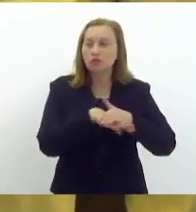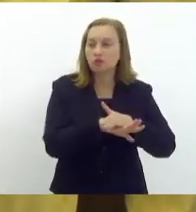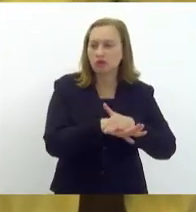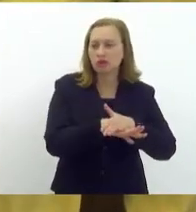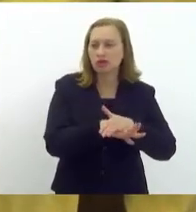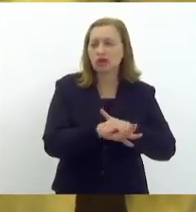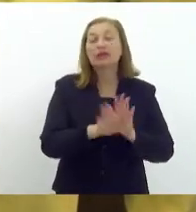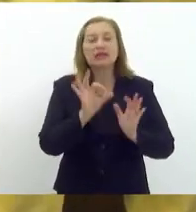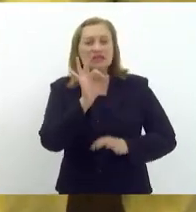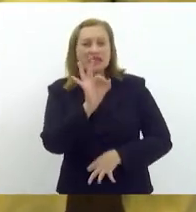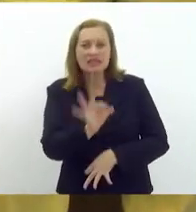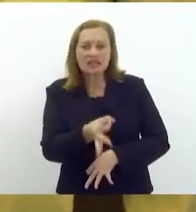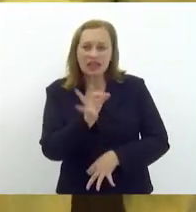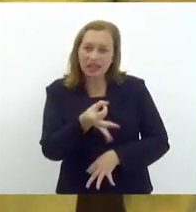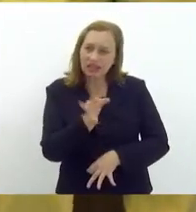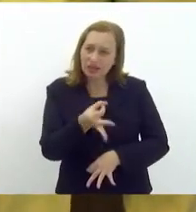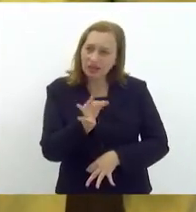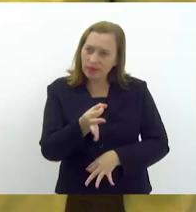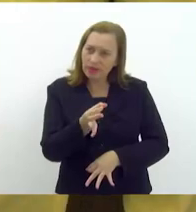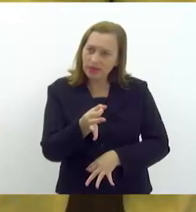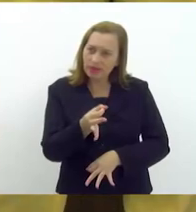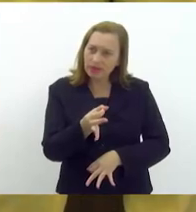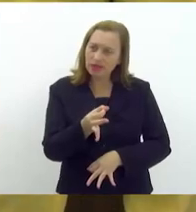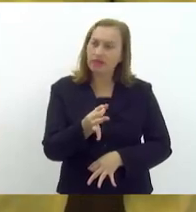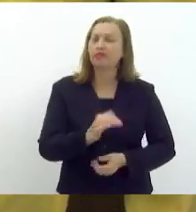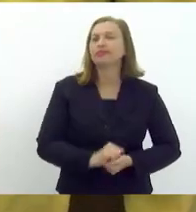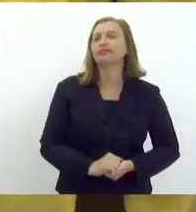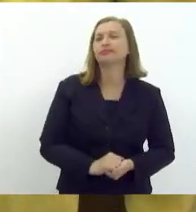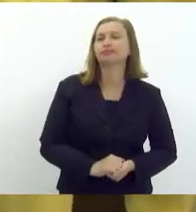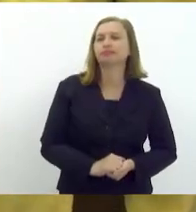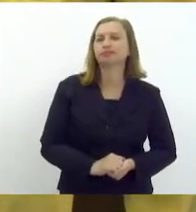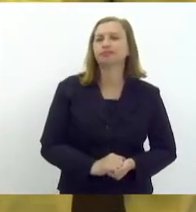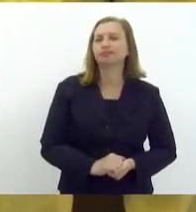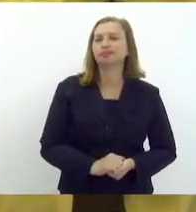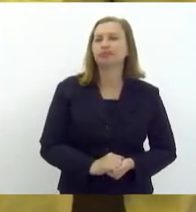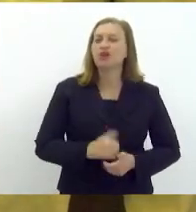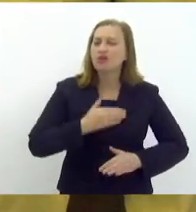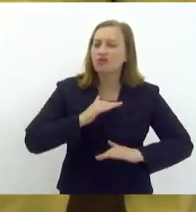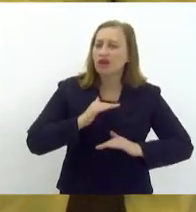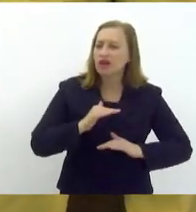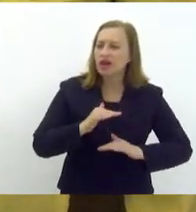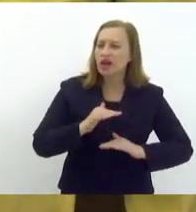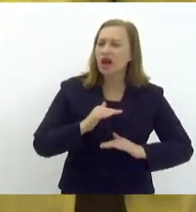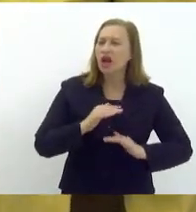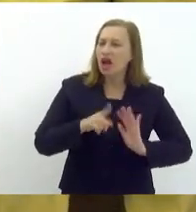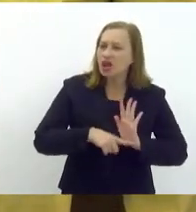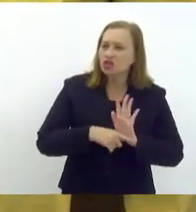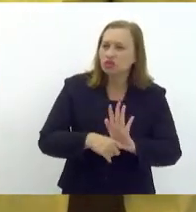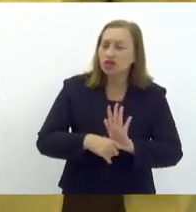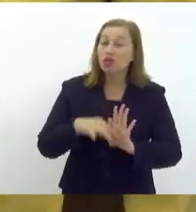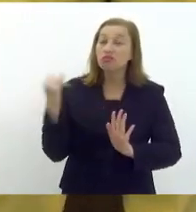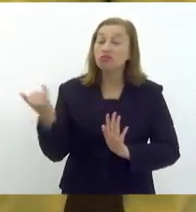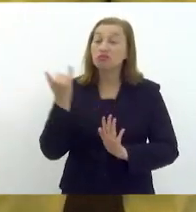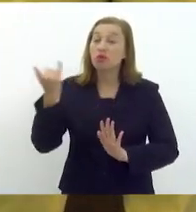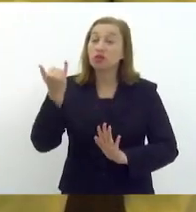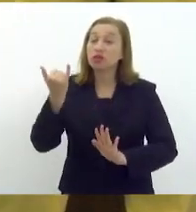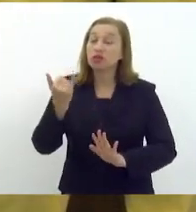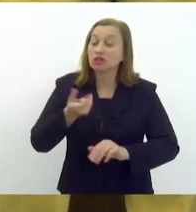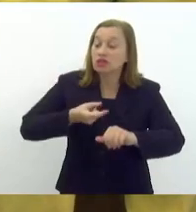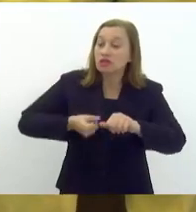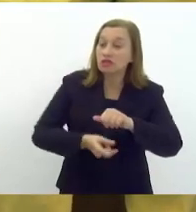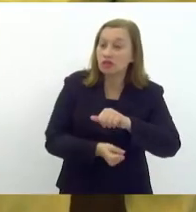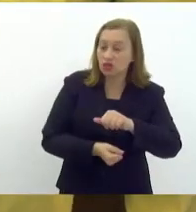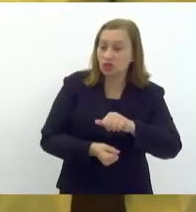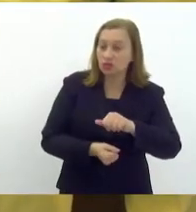certamente vai desencadear não é um investimento muito importante para o acesso